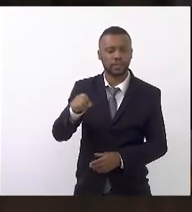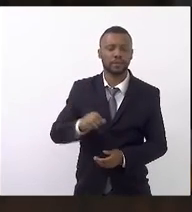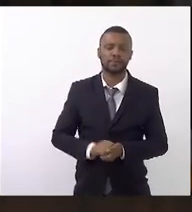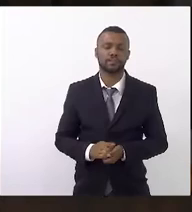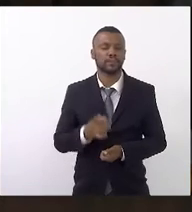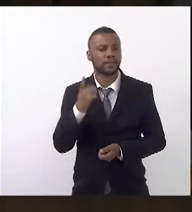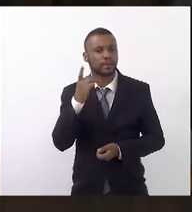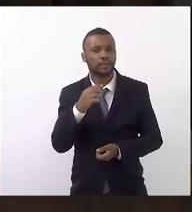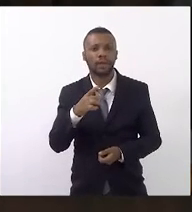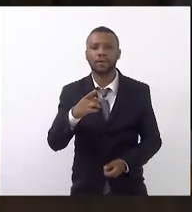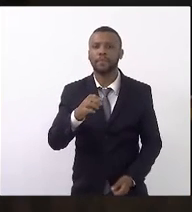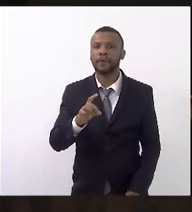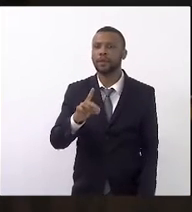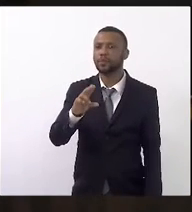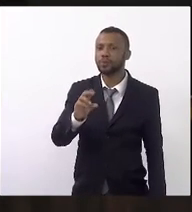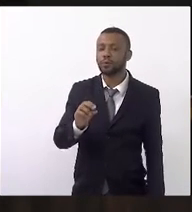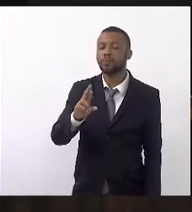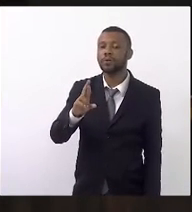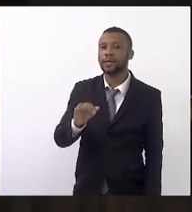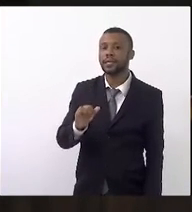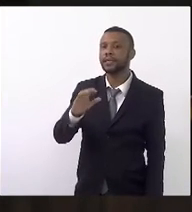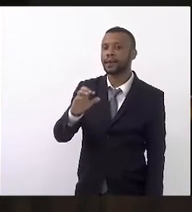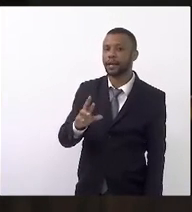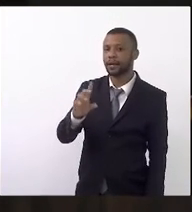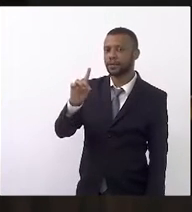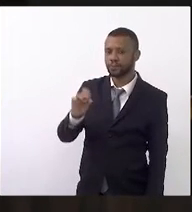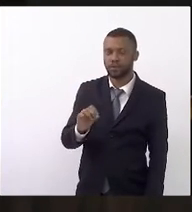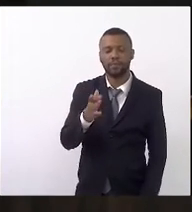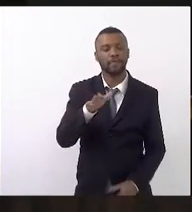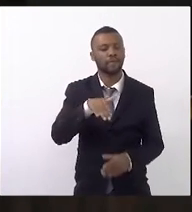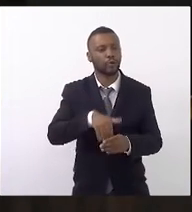Deputado Pedro Ricardo. Vota sim.